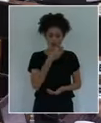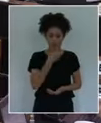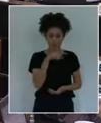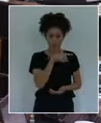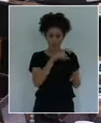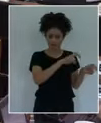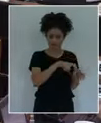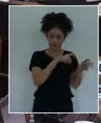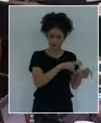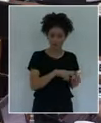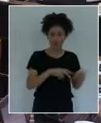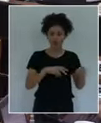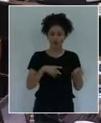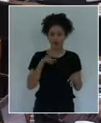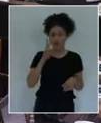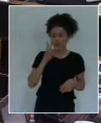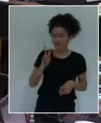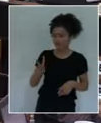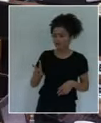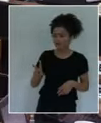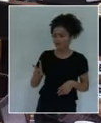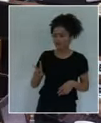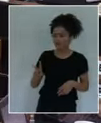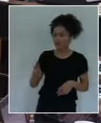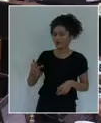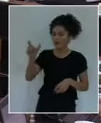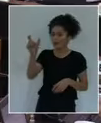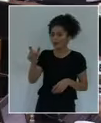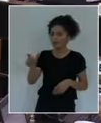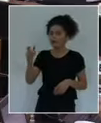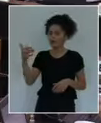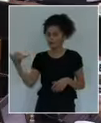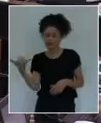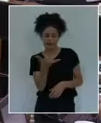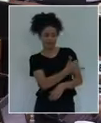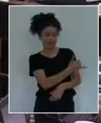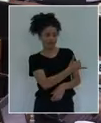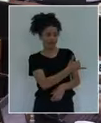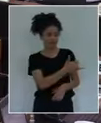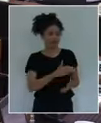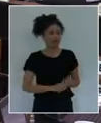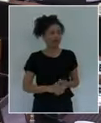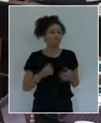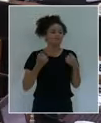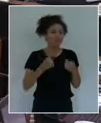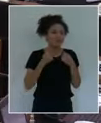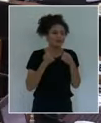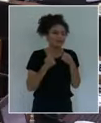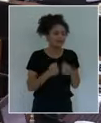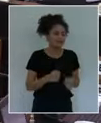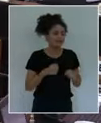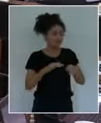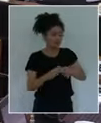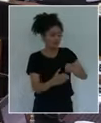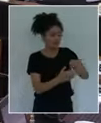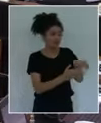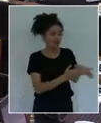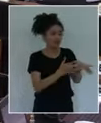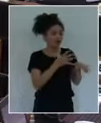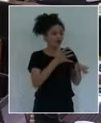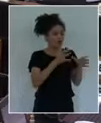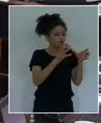rapaz aqui de Ponte Nova que para retirar o tanque e tudo lá, que se os ventos não mudassem, Ponte Nova ia ficar todo tomado